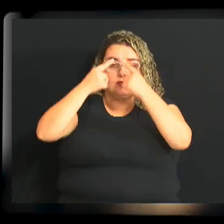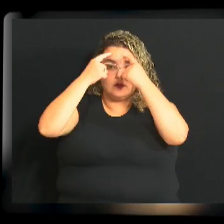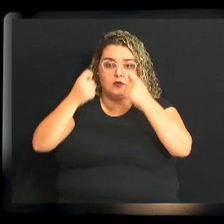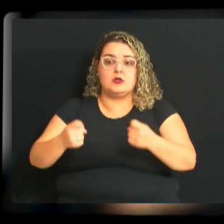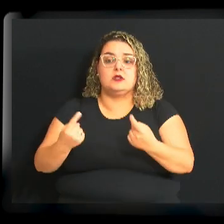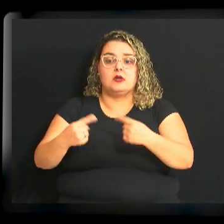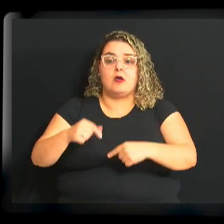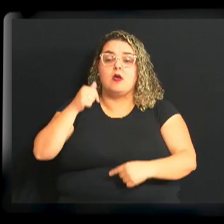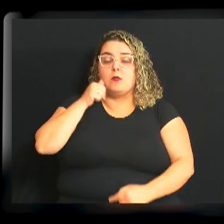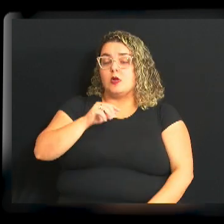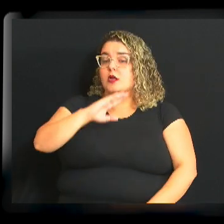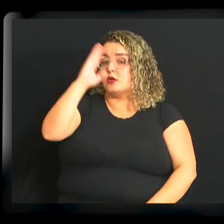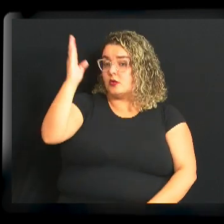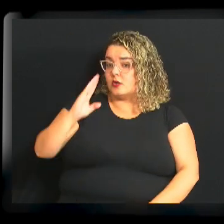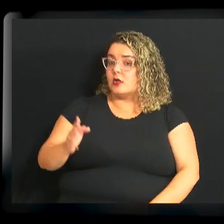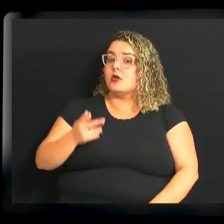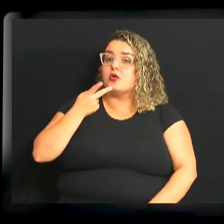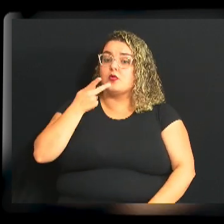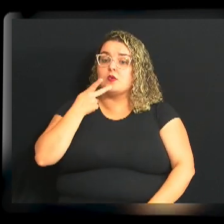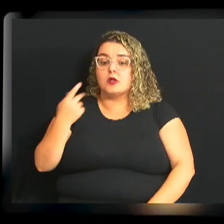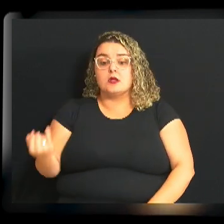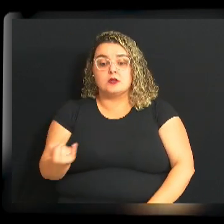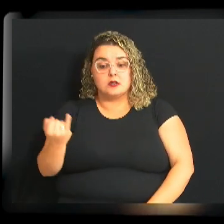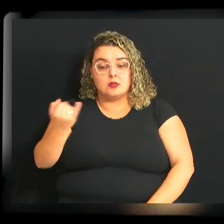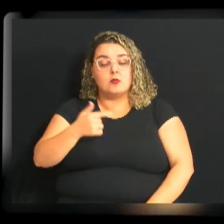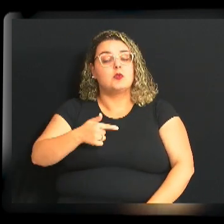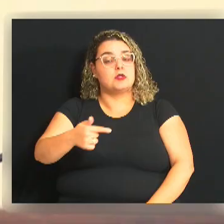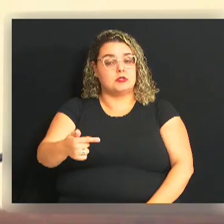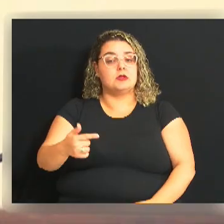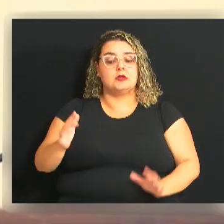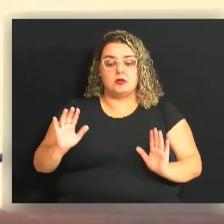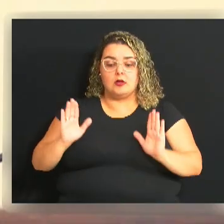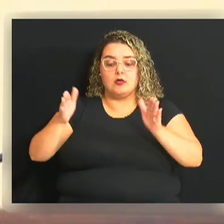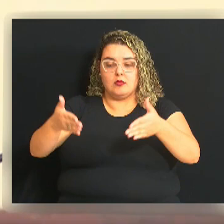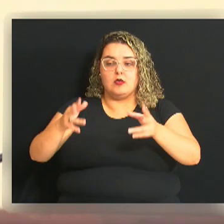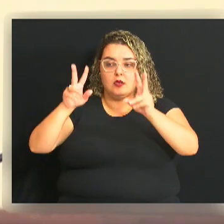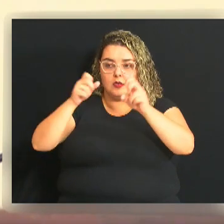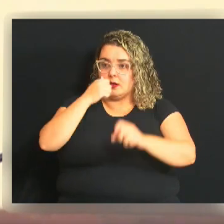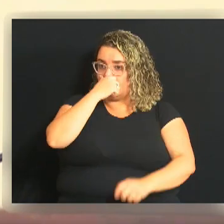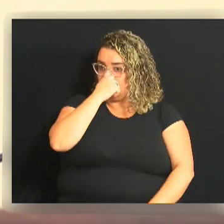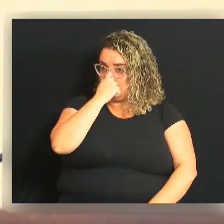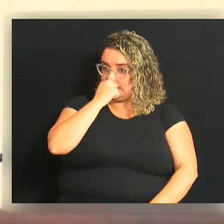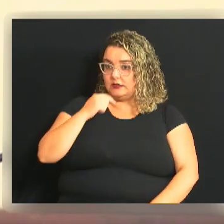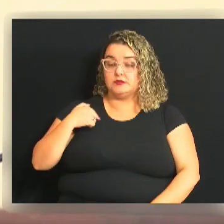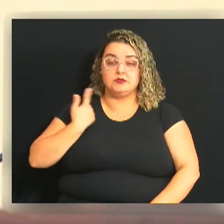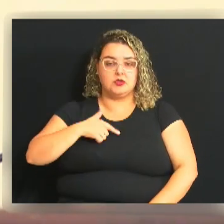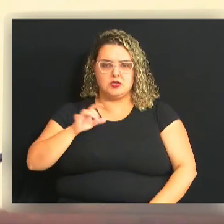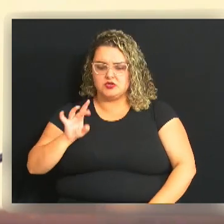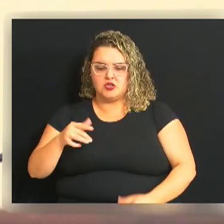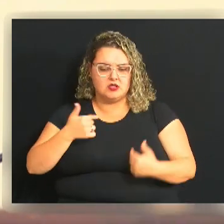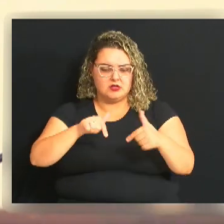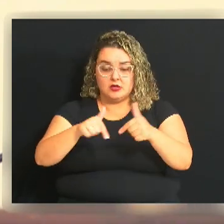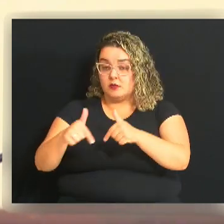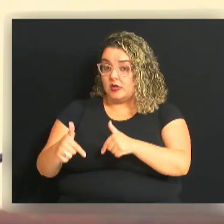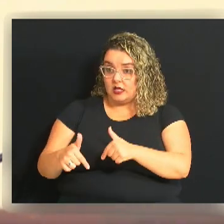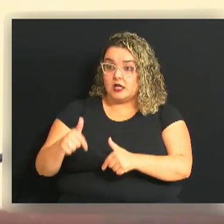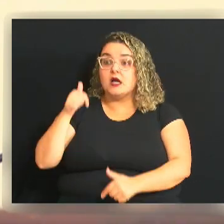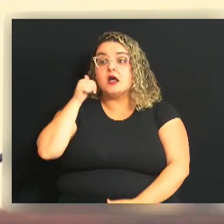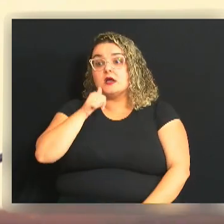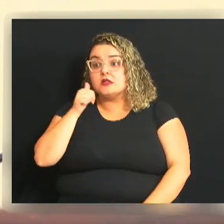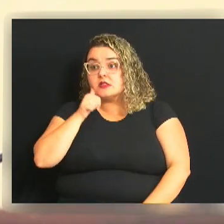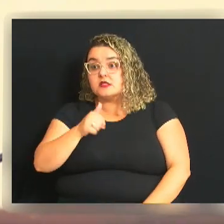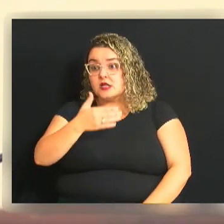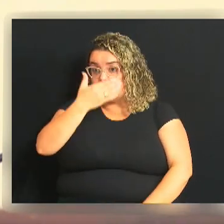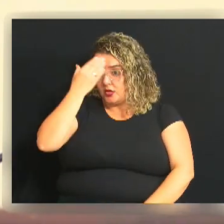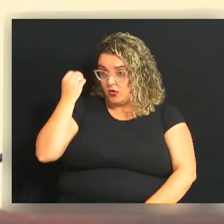e comentaram da importância dessa semana dedicada ao tema. Porque não adianta a gente só trabalhar a mulher e